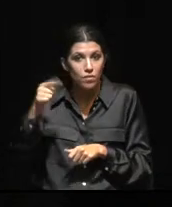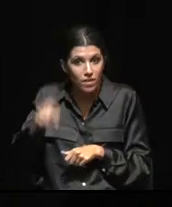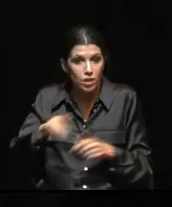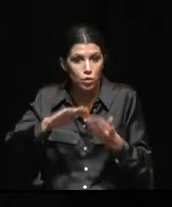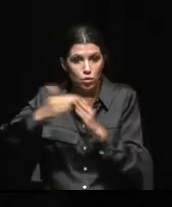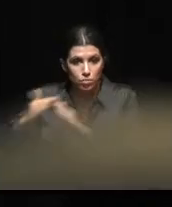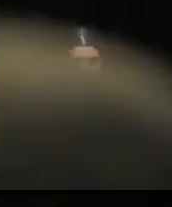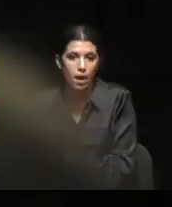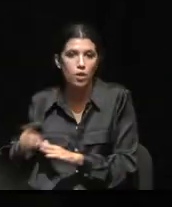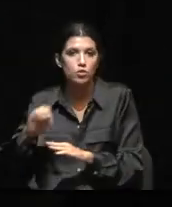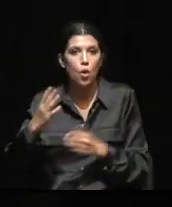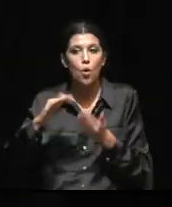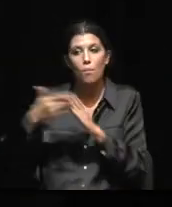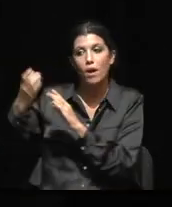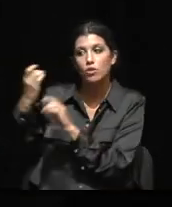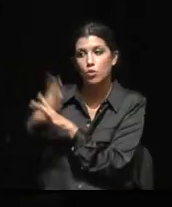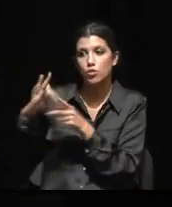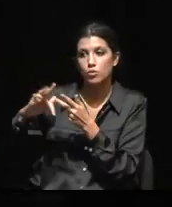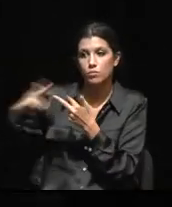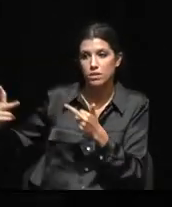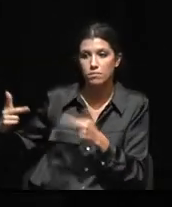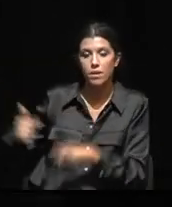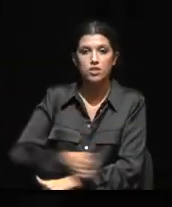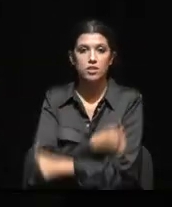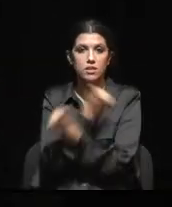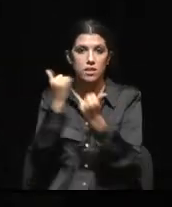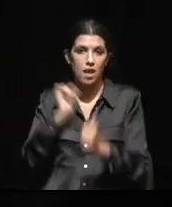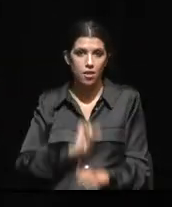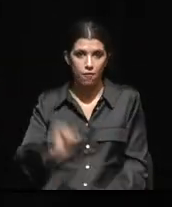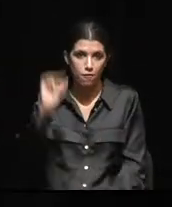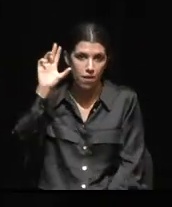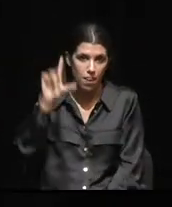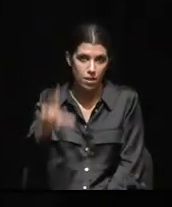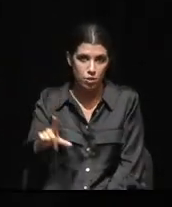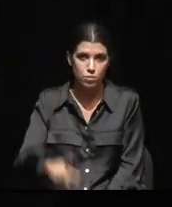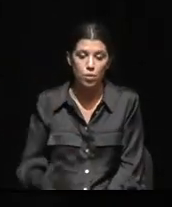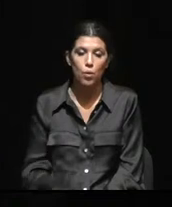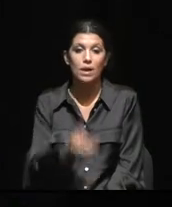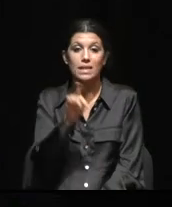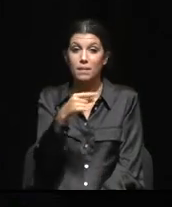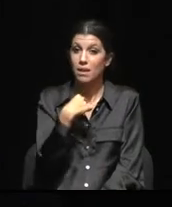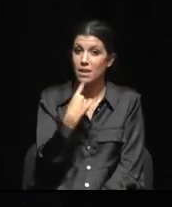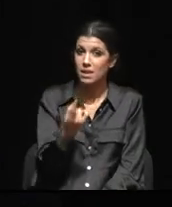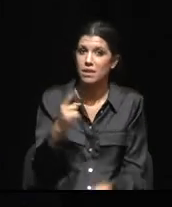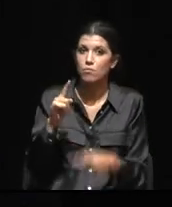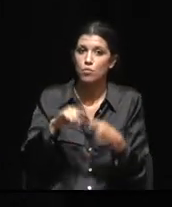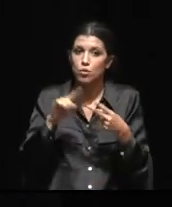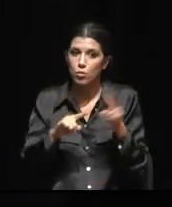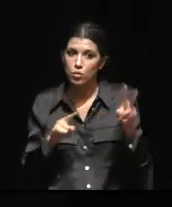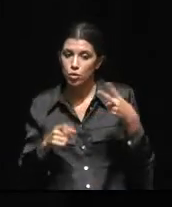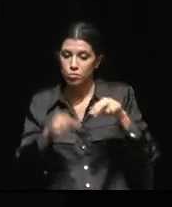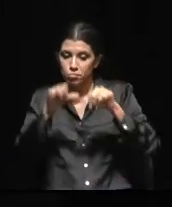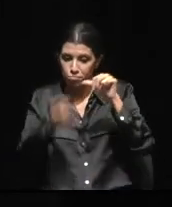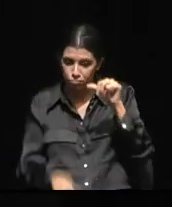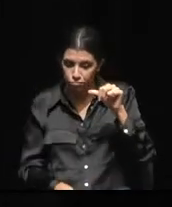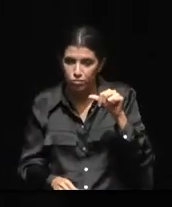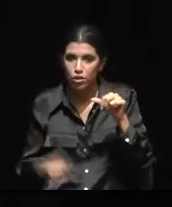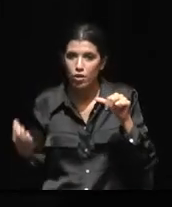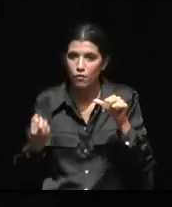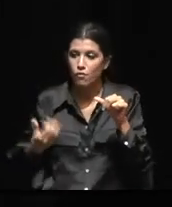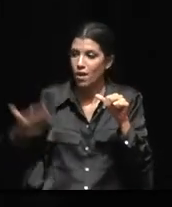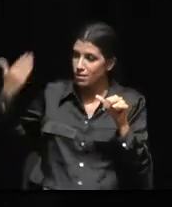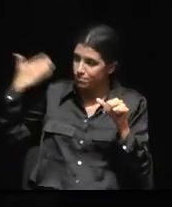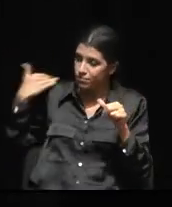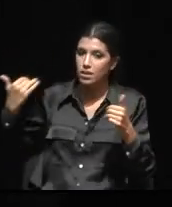questão outros bairros municipais da cidade de Lisboa mencionamos estes dois pontos na nossa intervenção